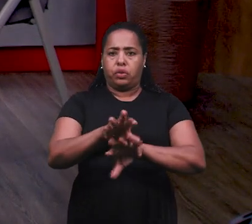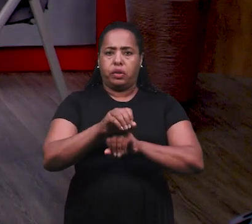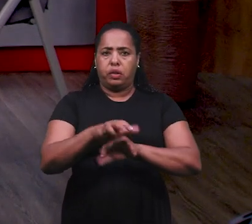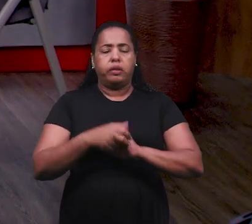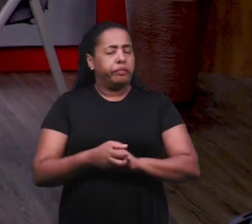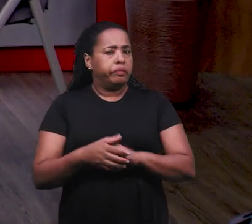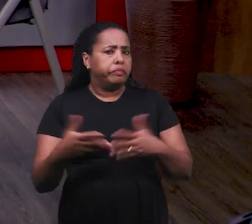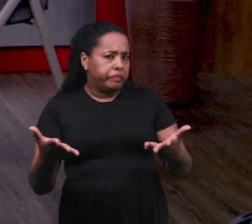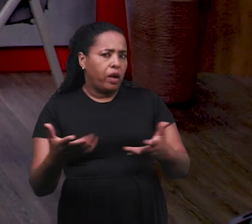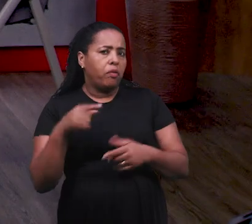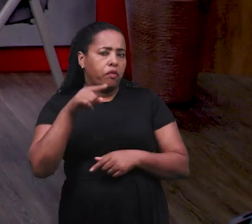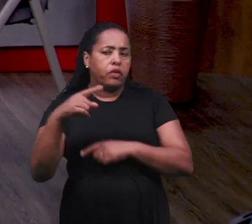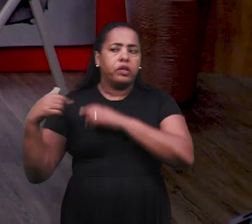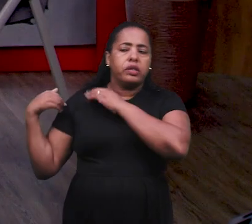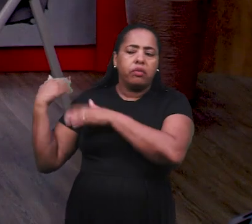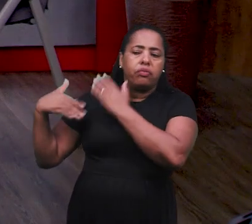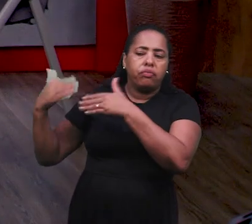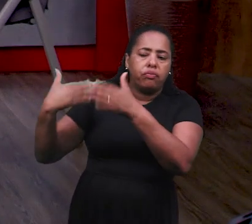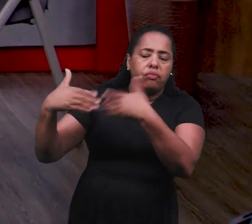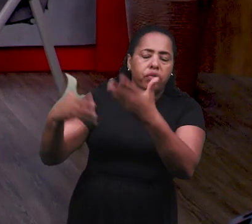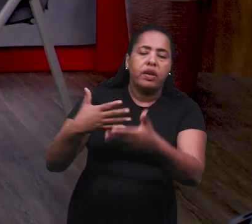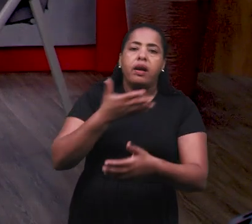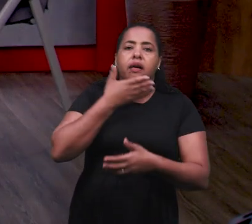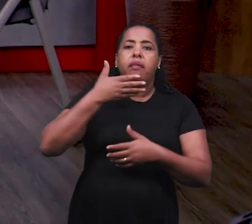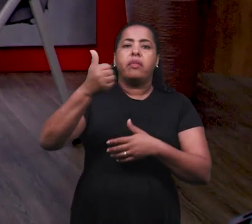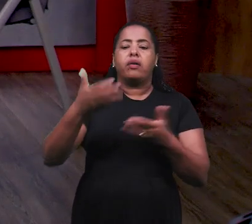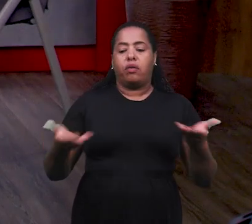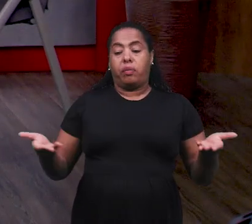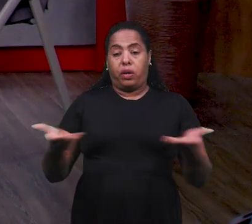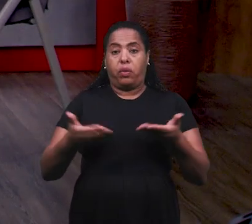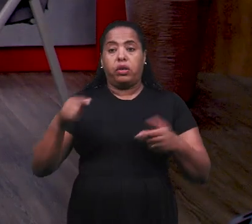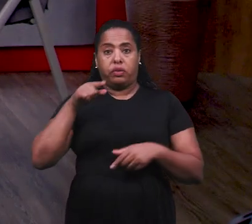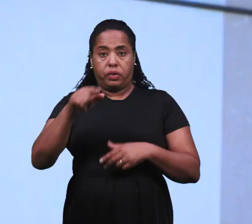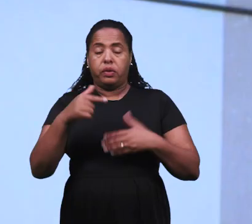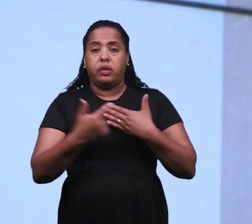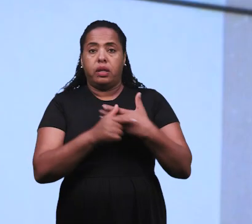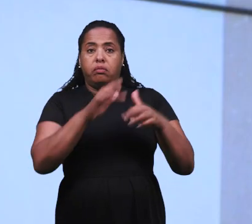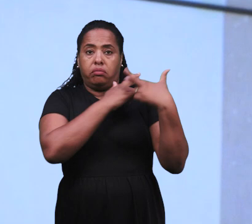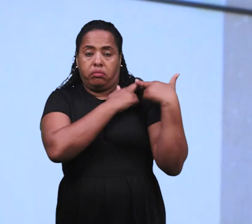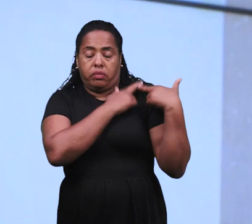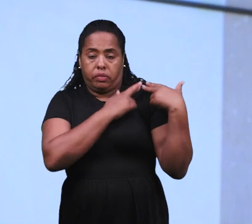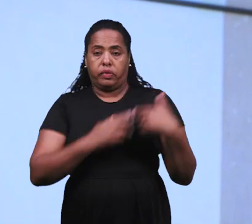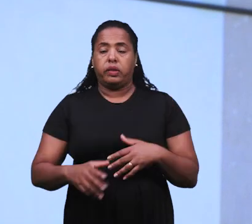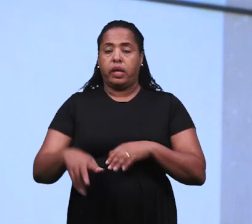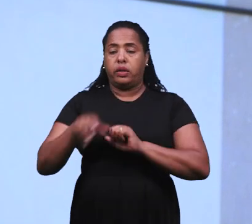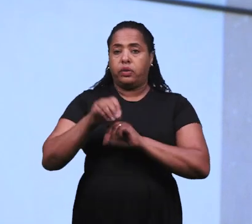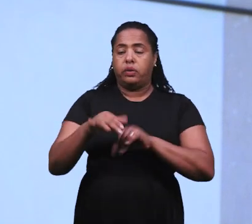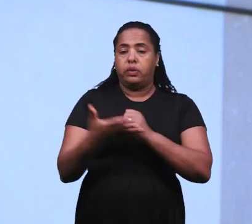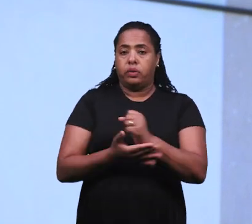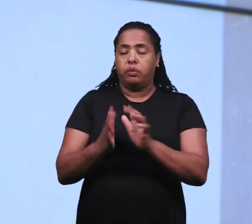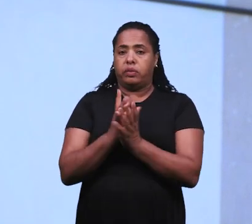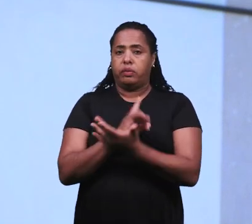trouxe, né, para você uma bagagem ainda maior para estar atuando, né, nesse é, aspecto lá na escola Eduardo Dodge. sim, com certeza. Foi uma experiência